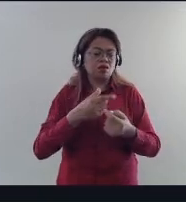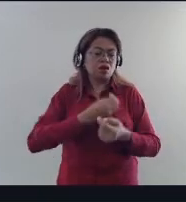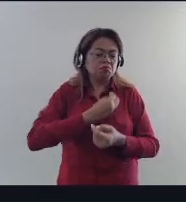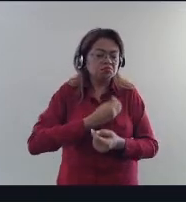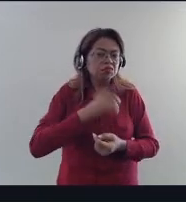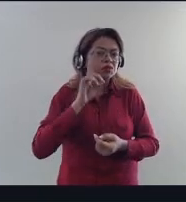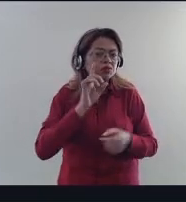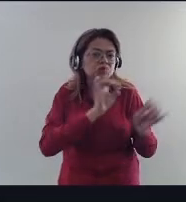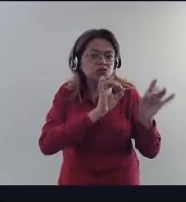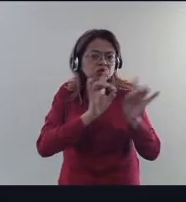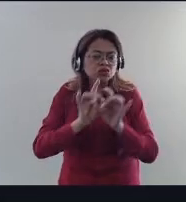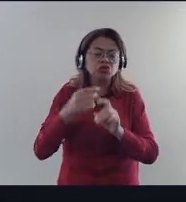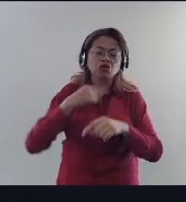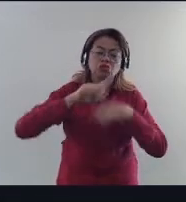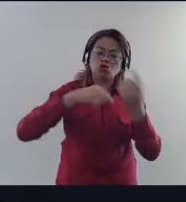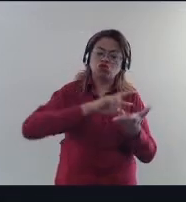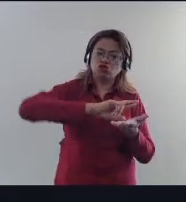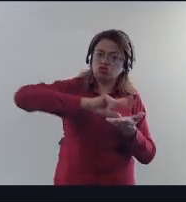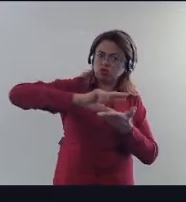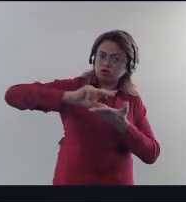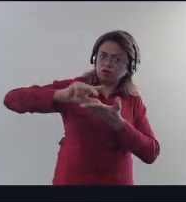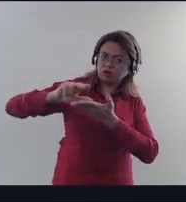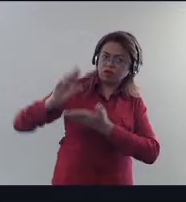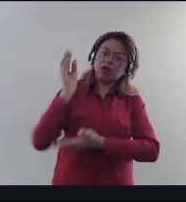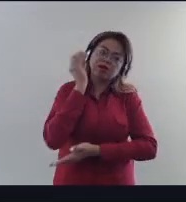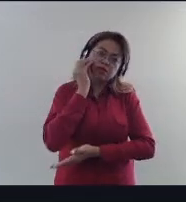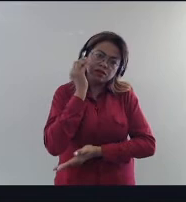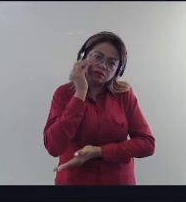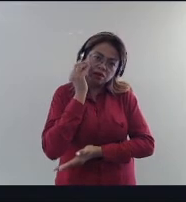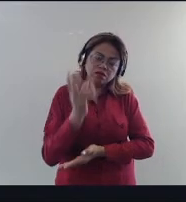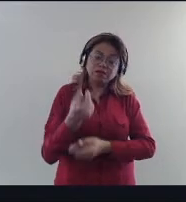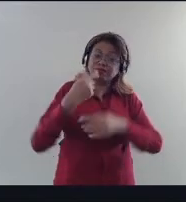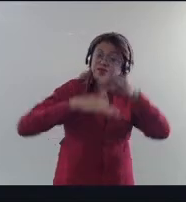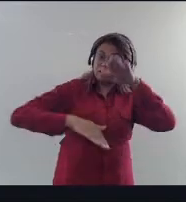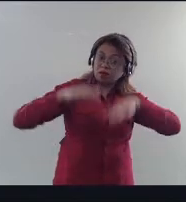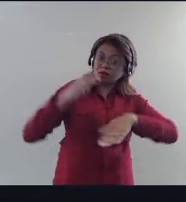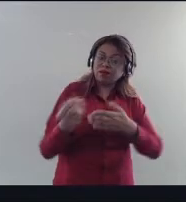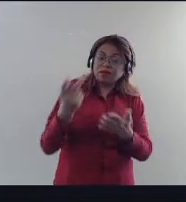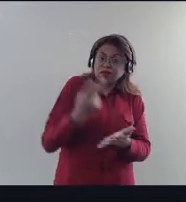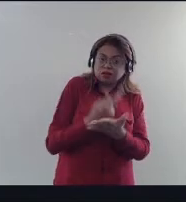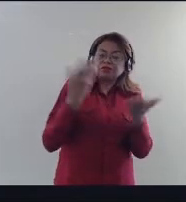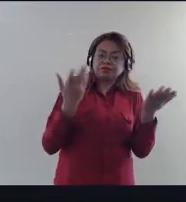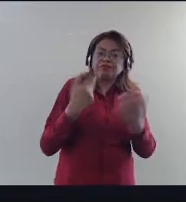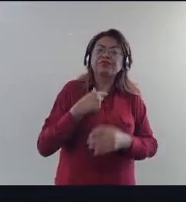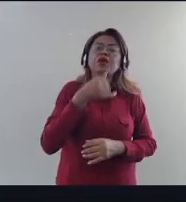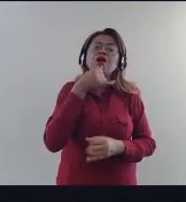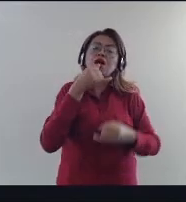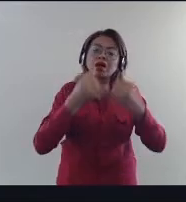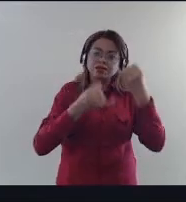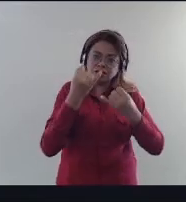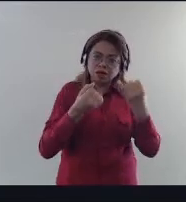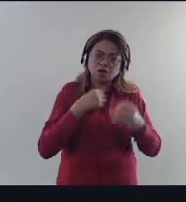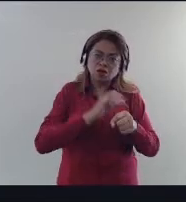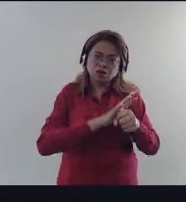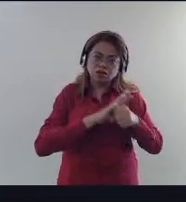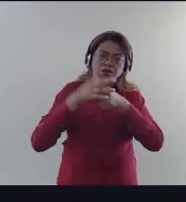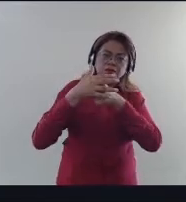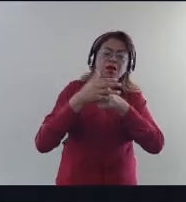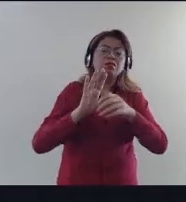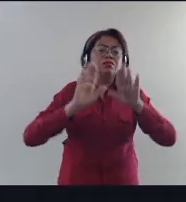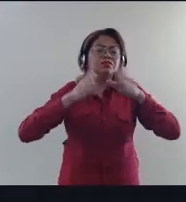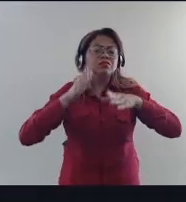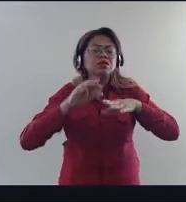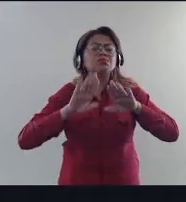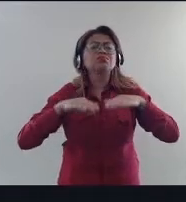eu consigo me preparar para eles. E aí é muito interessante a gente pensar no que está acontecendo agora. Essa pandemia já tinha sido prevista por